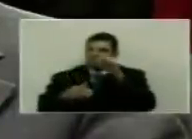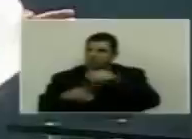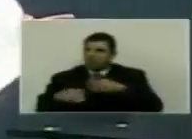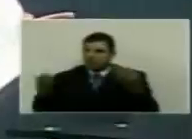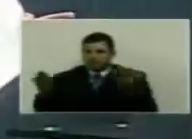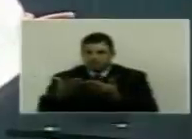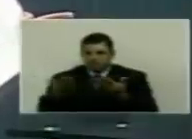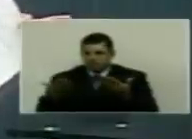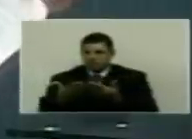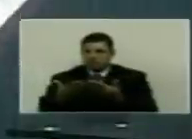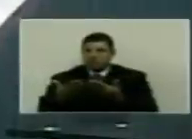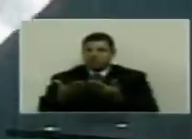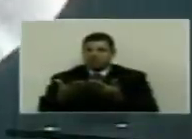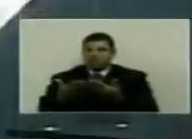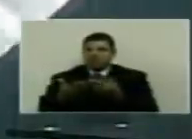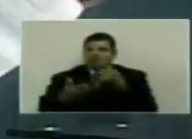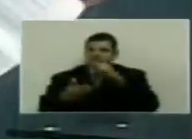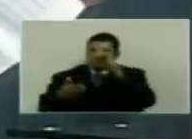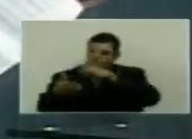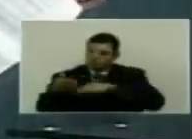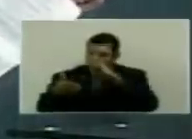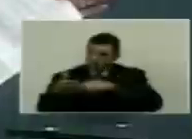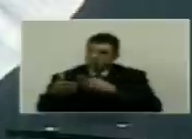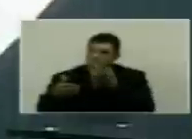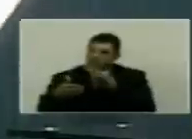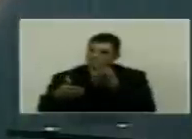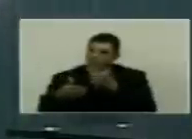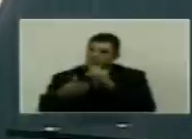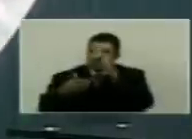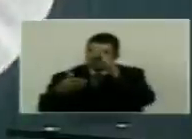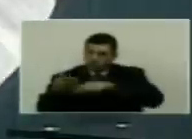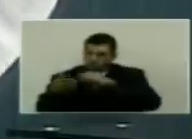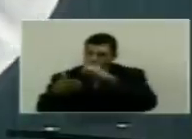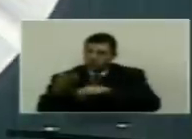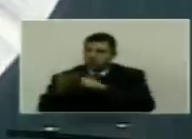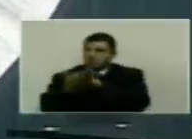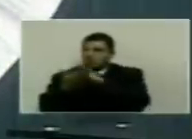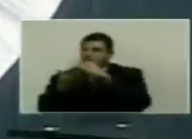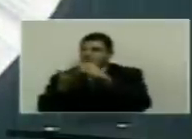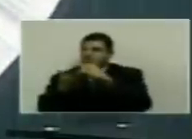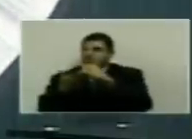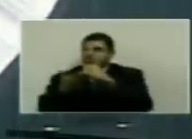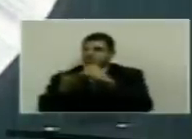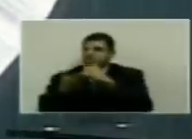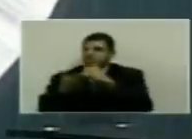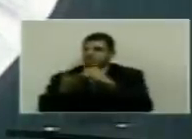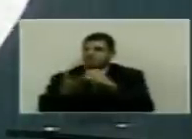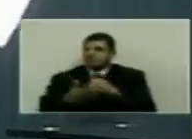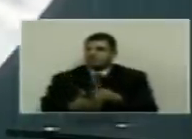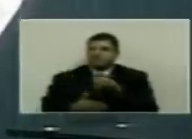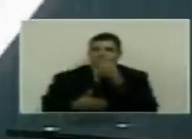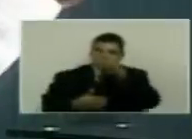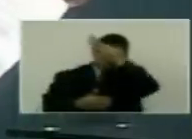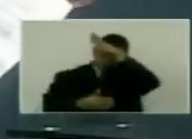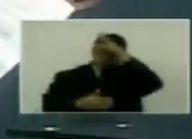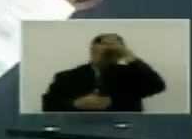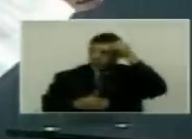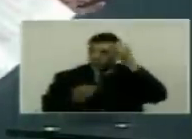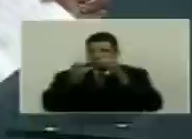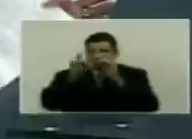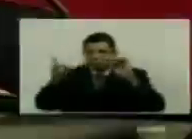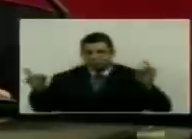aqui. Esse documento diz, um documento oficial da Amazonas